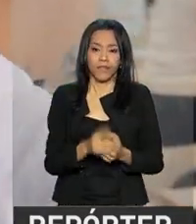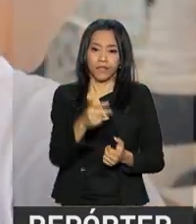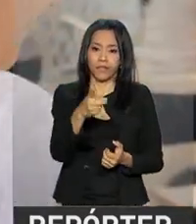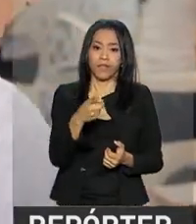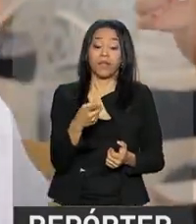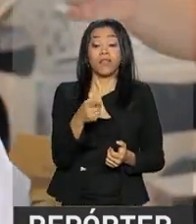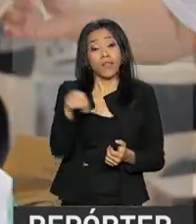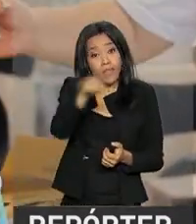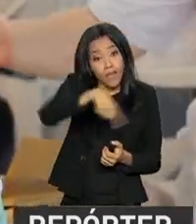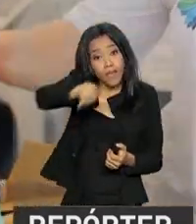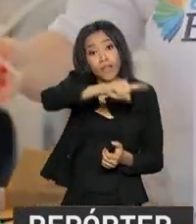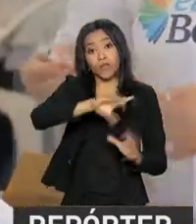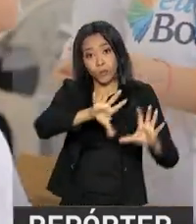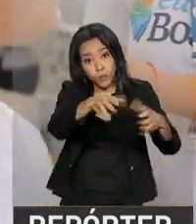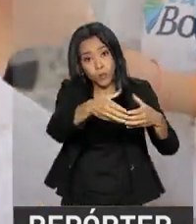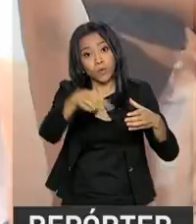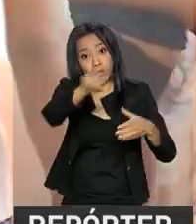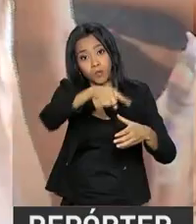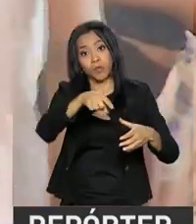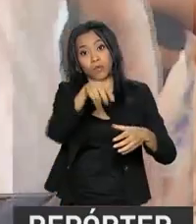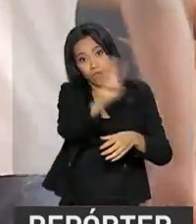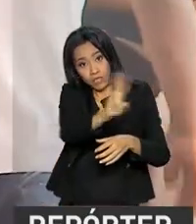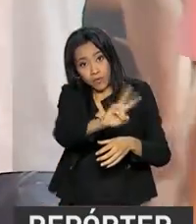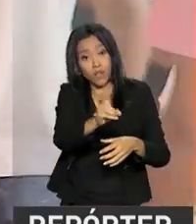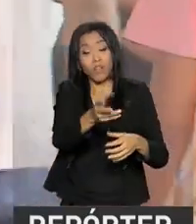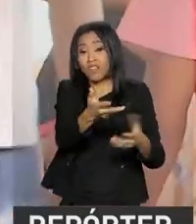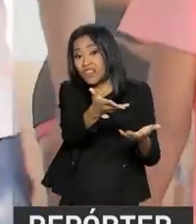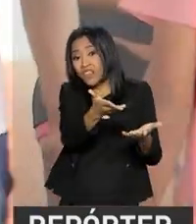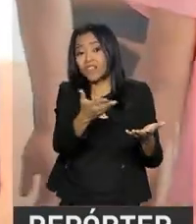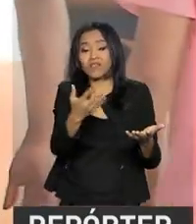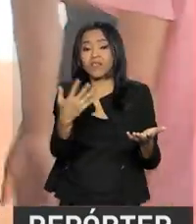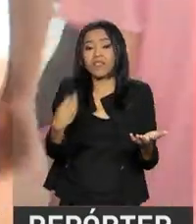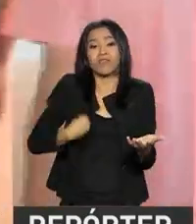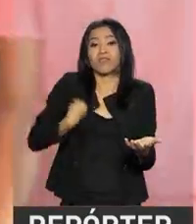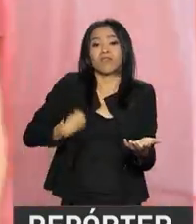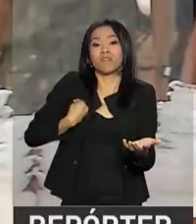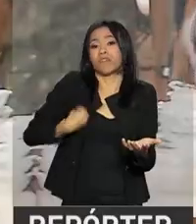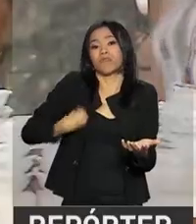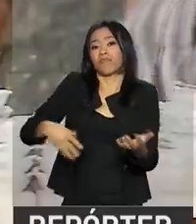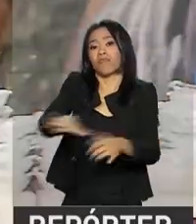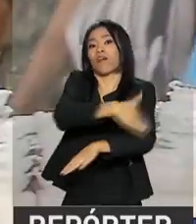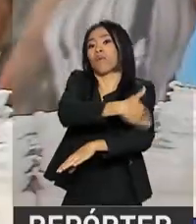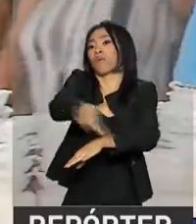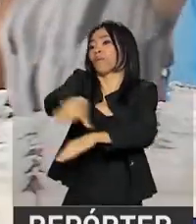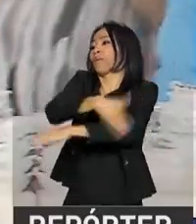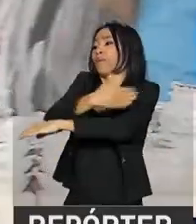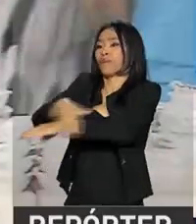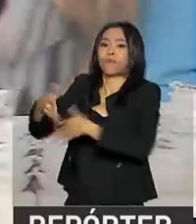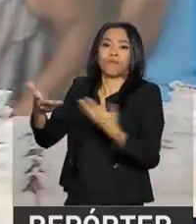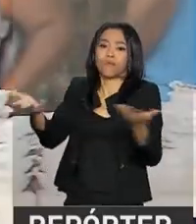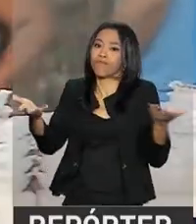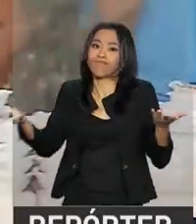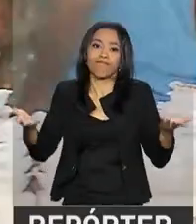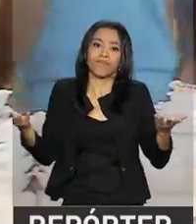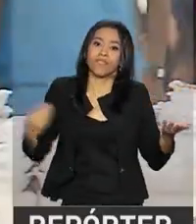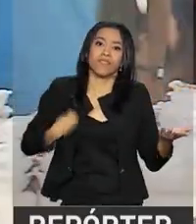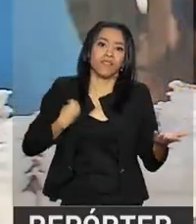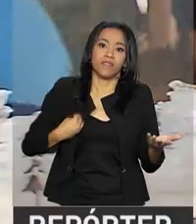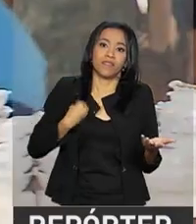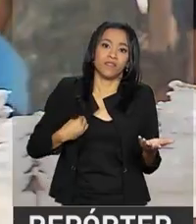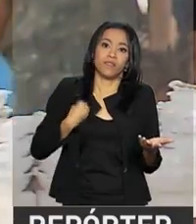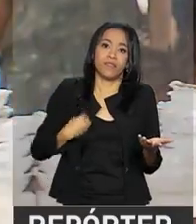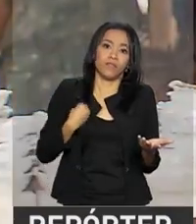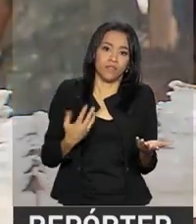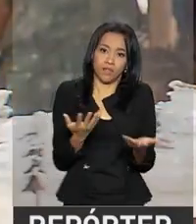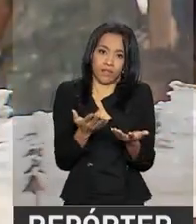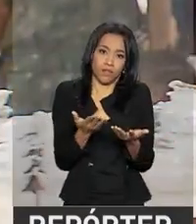eles mesmo não não se marginalize a tal ponto de iniciar mas aí tais